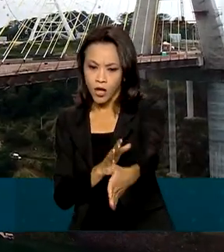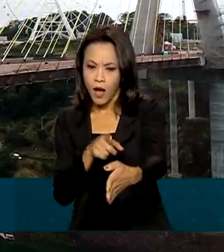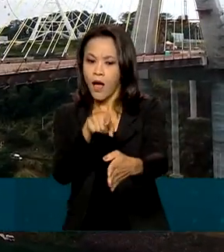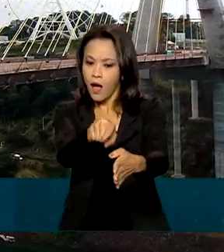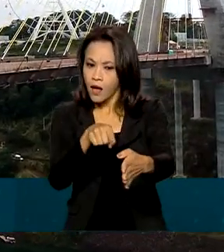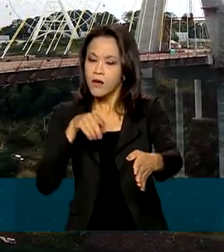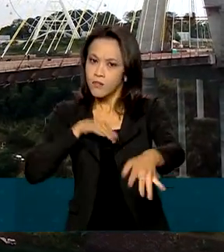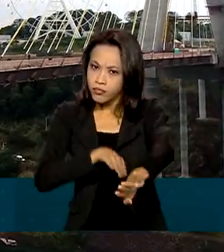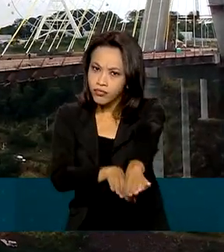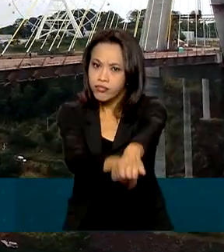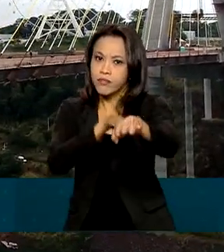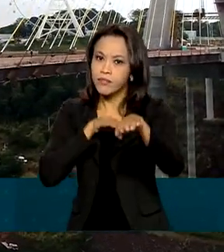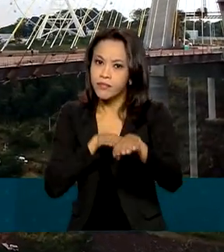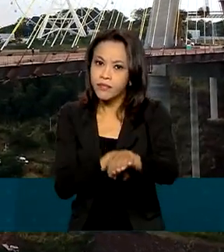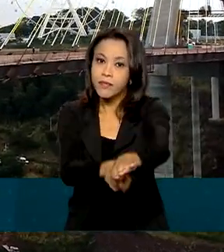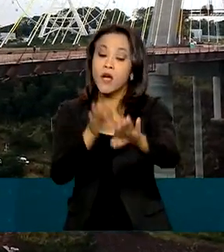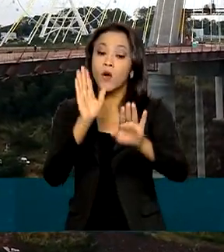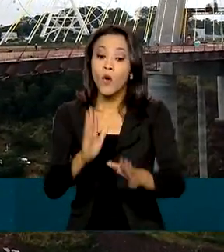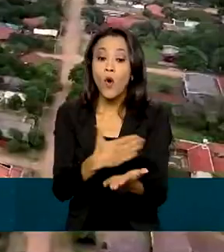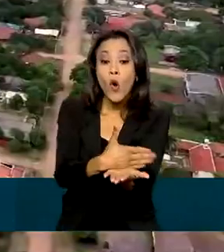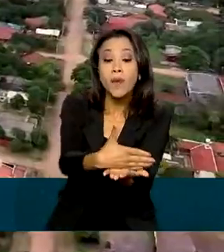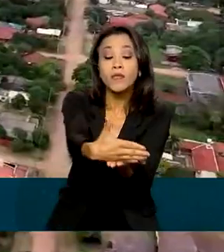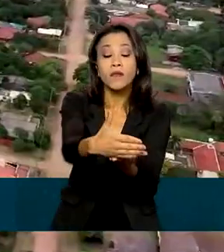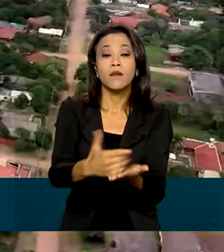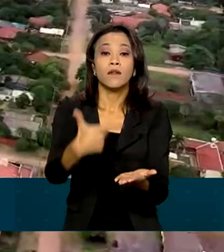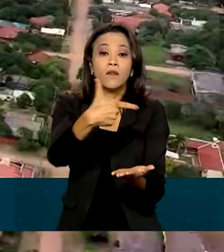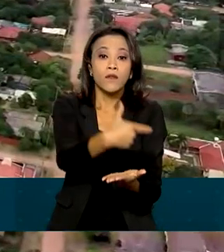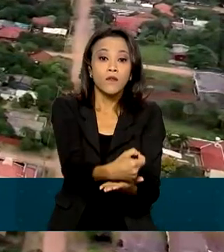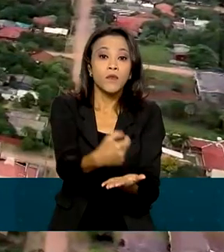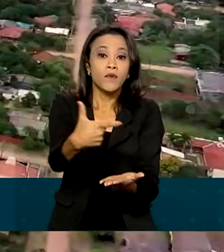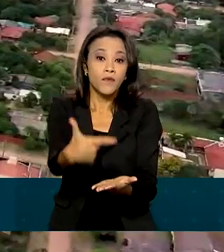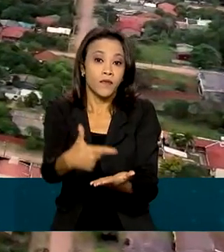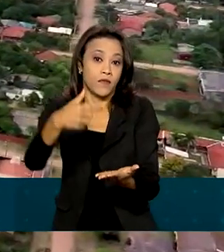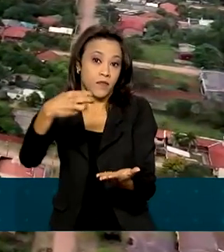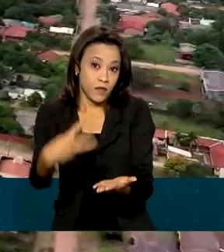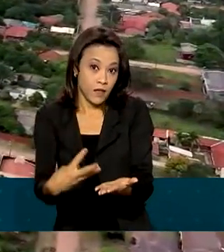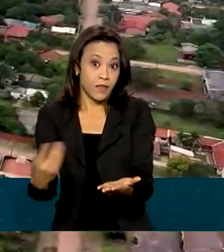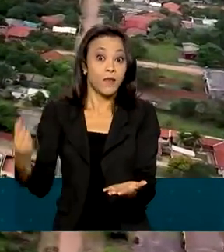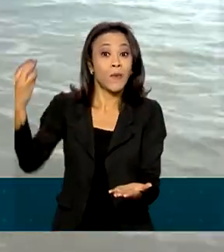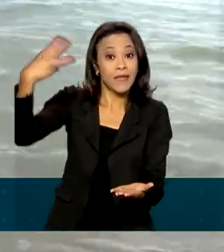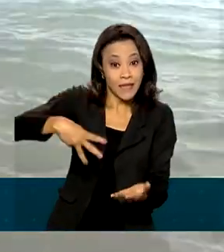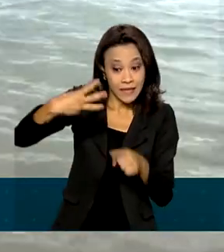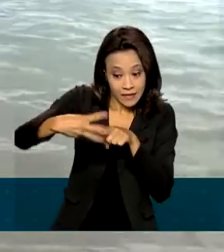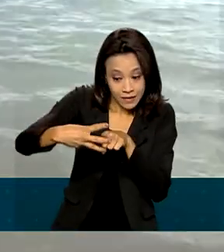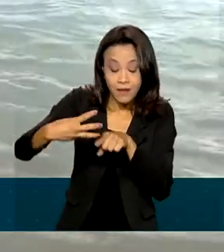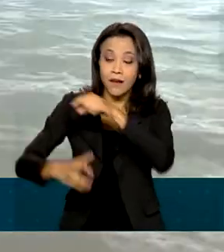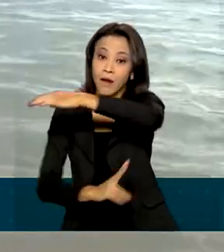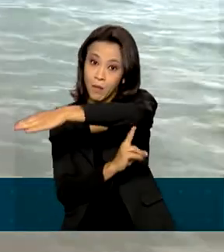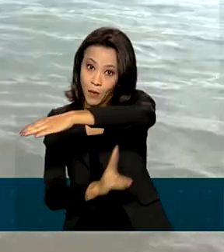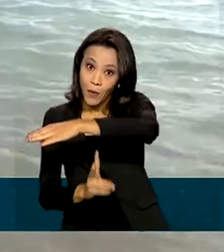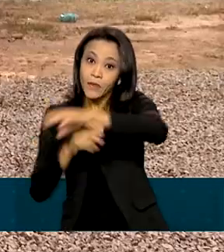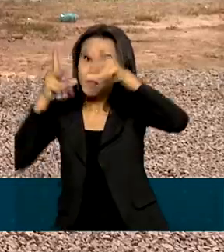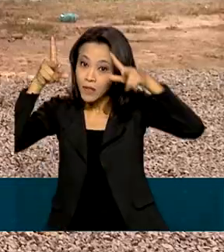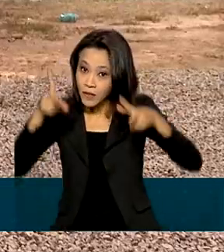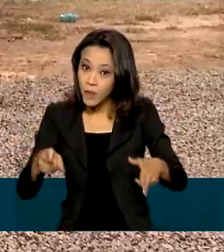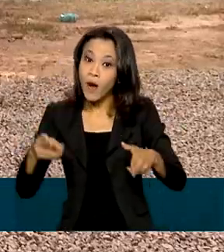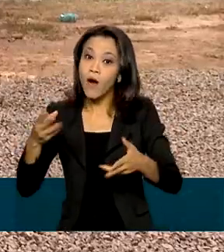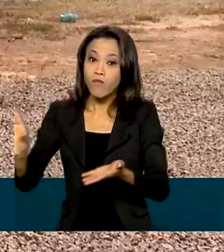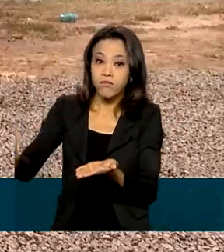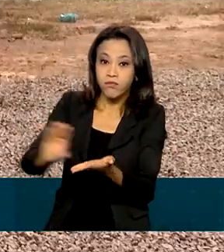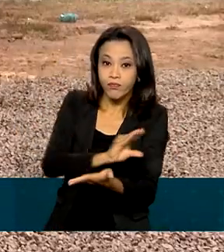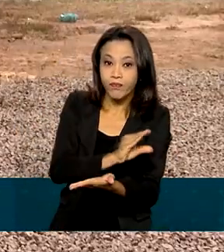podendo ocorrer no início de 2023 uma terceira ponte também financiada pela Itaipu binacional